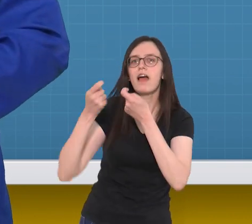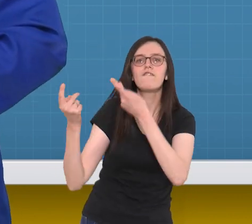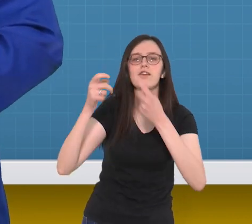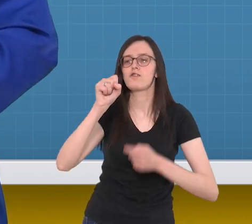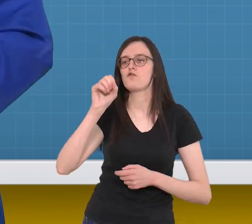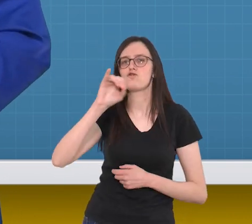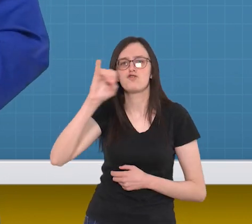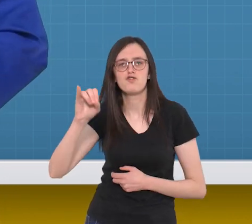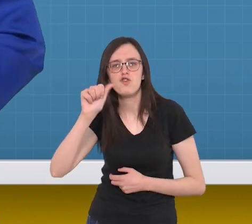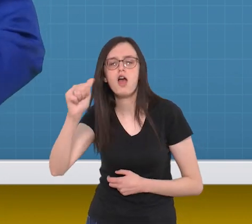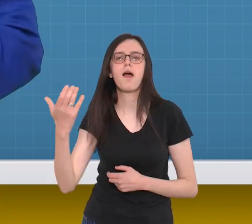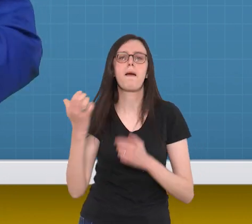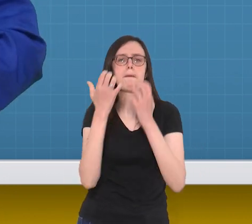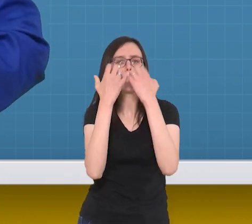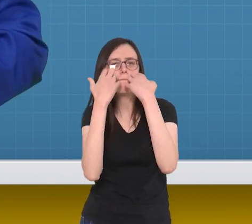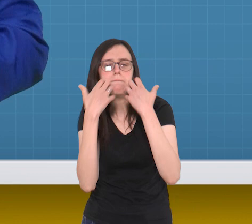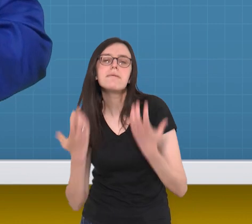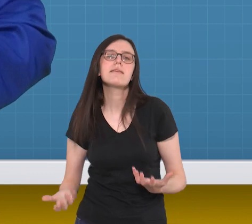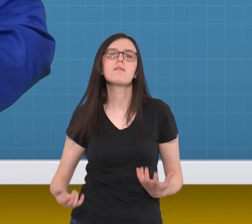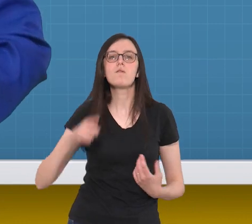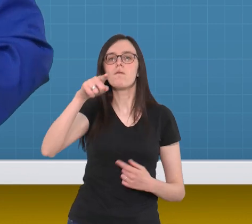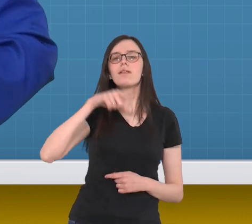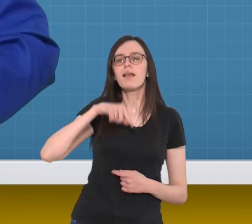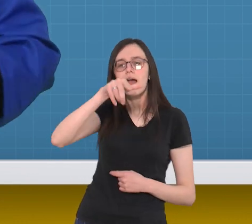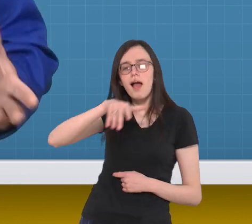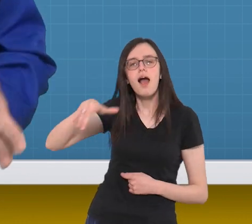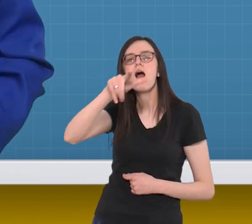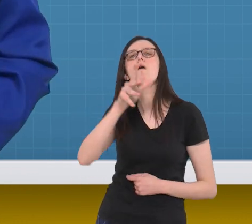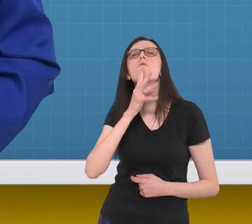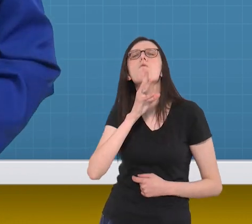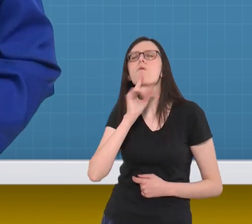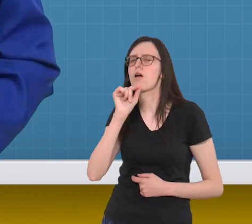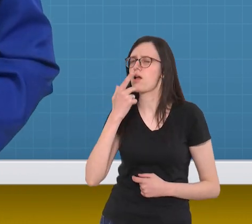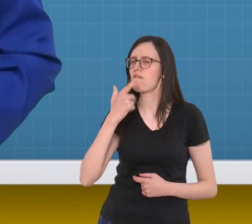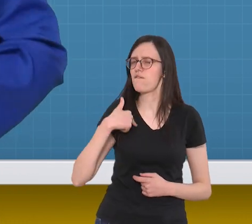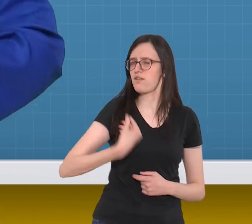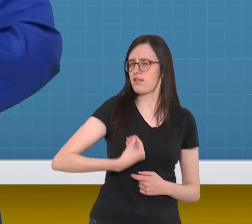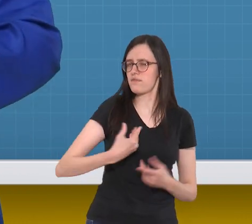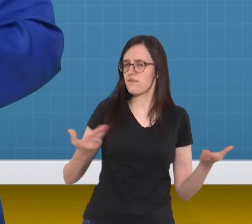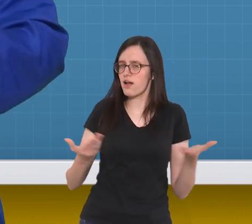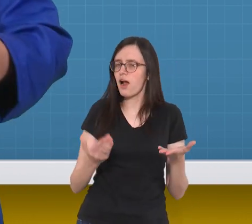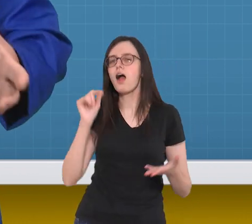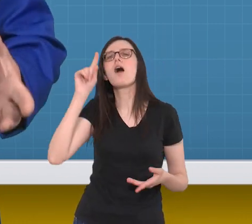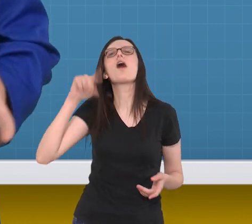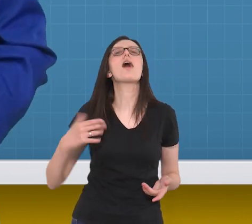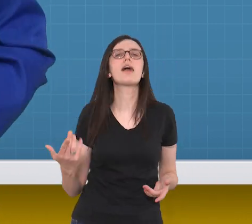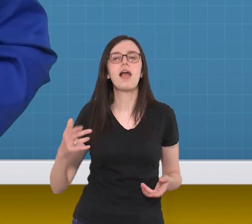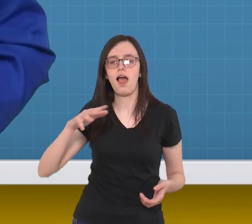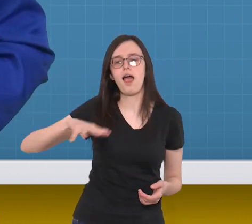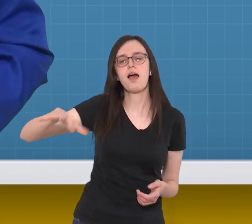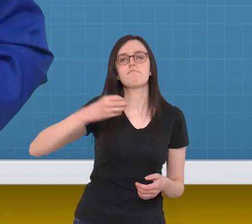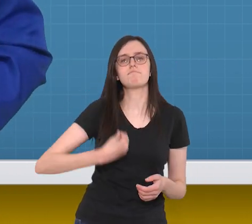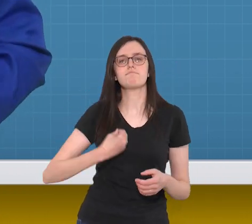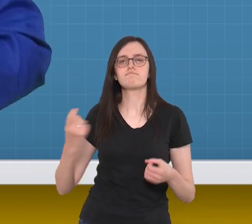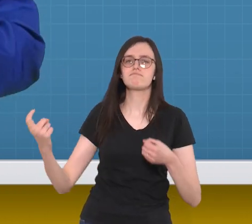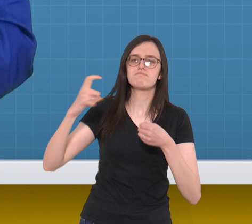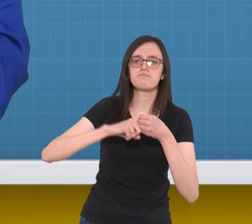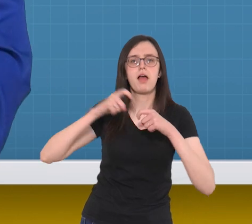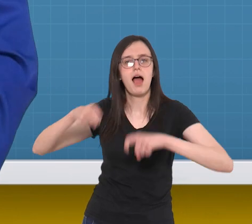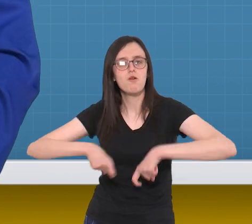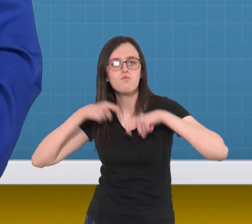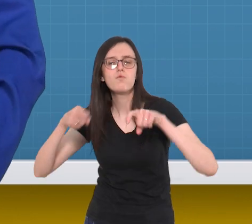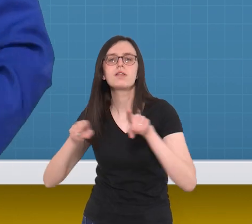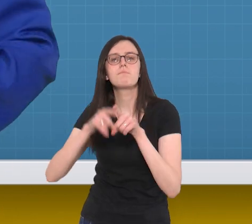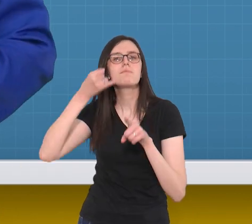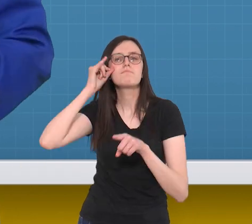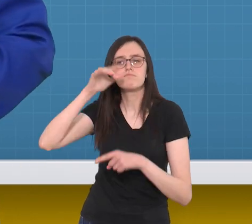a venda do milho. Você que está aí numa área que conhece muito bem do que eu estou falando, que são áreas ligadas à agricultura ou a área